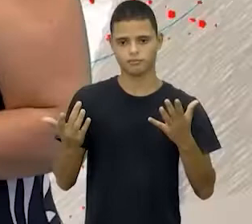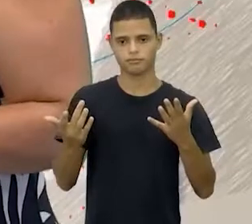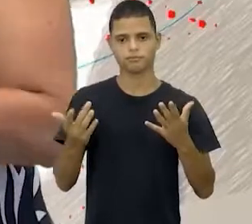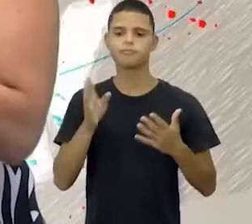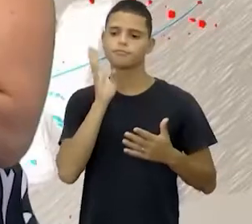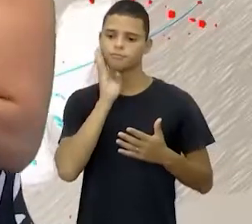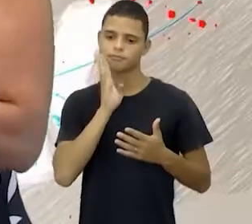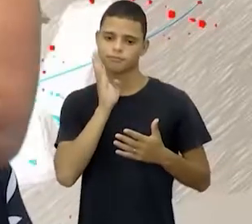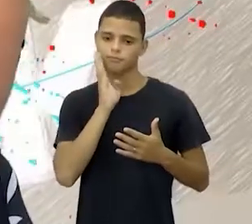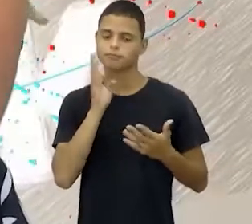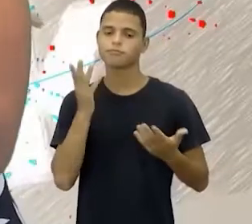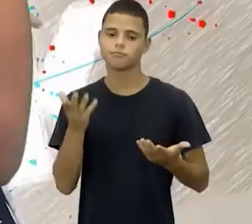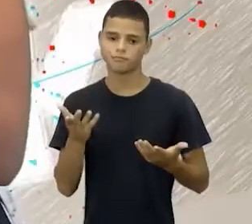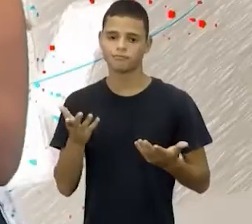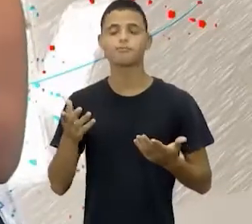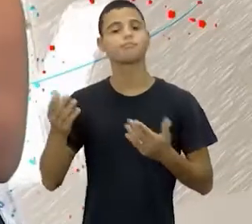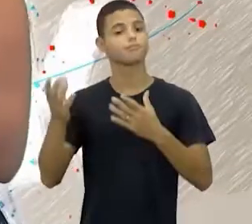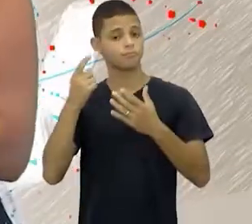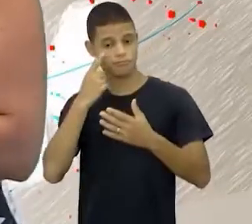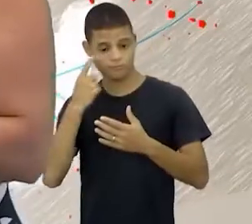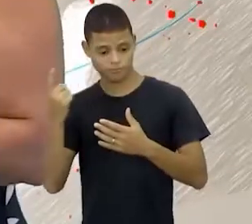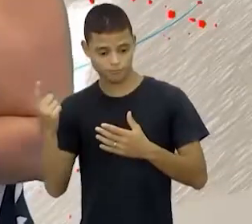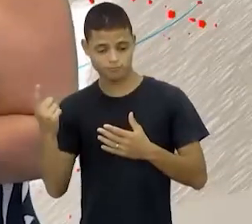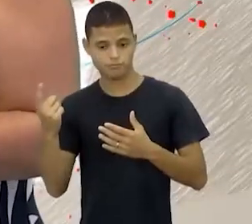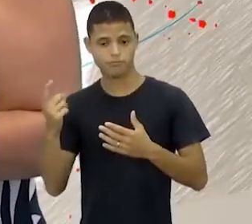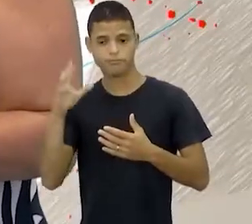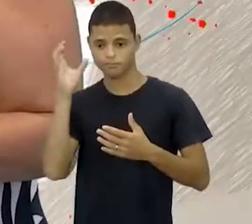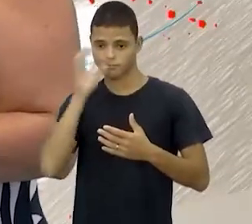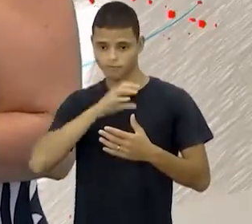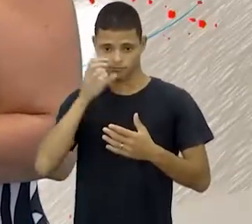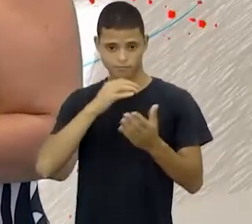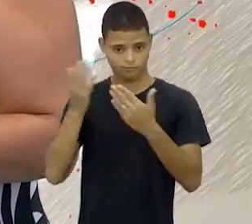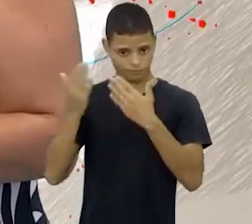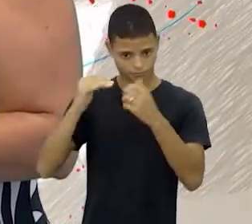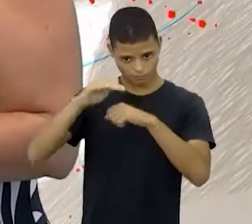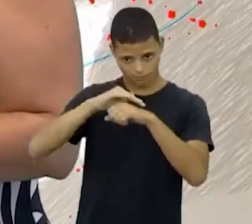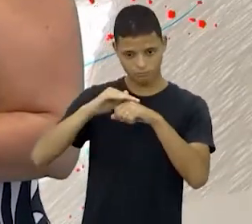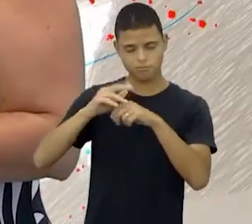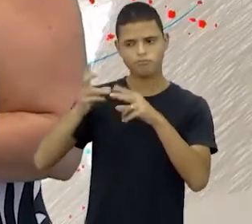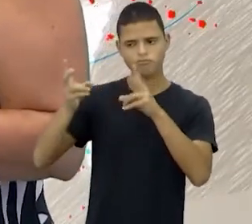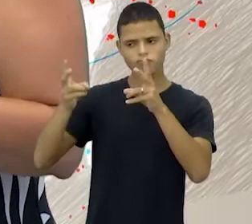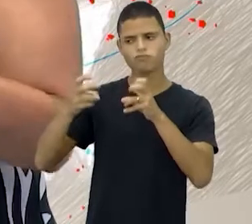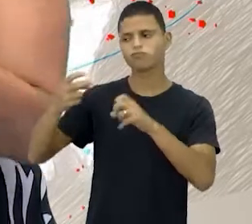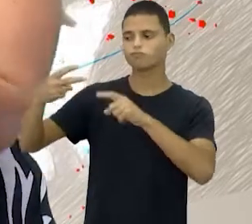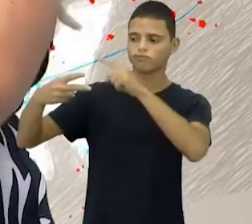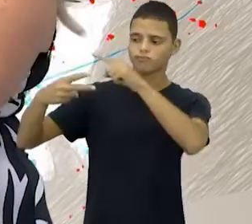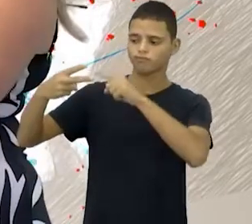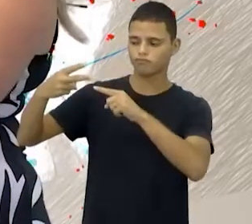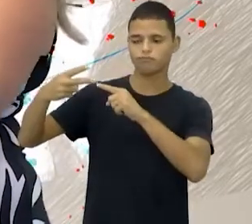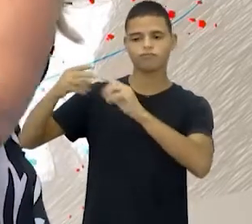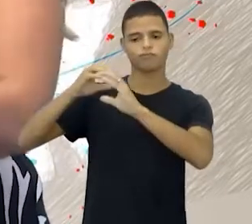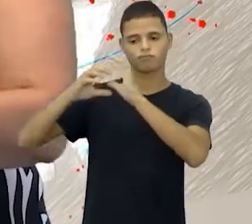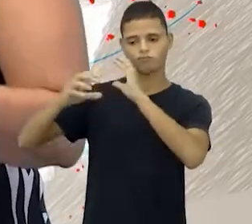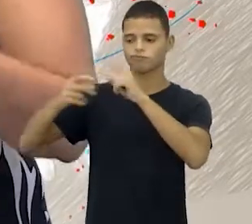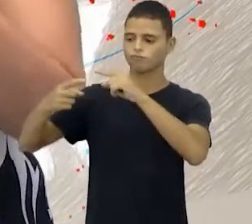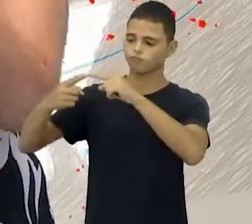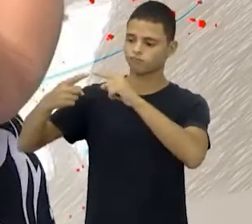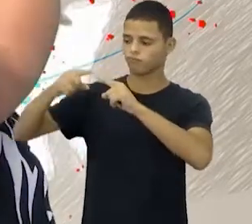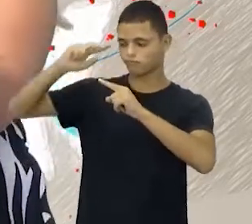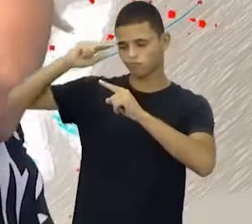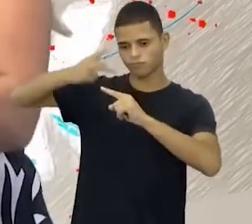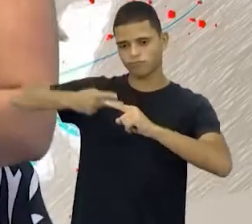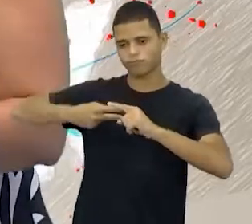Olha só que nessa rápida conversa a gente já falou de 2 tipos de comunicação. Olha que coisa, a corporal e a questão